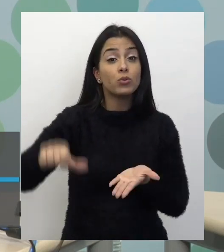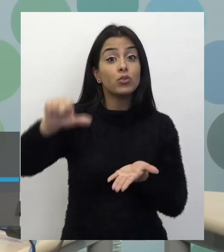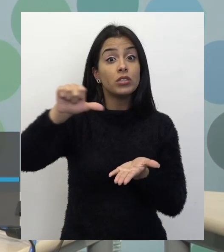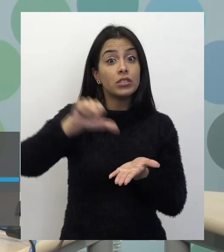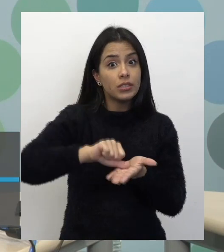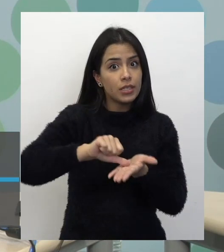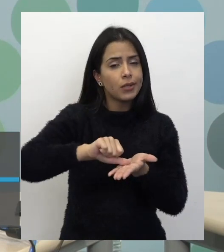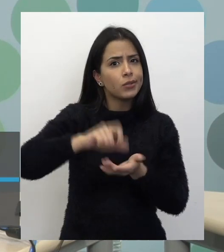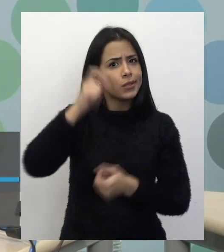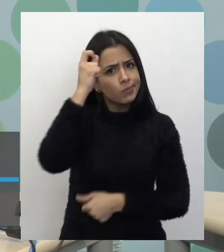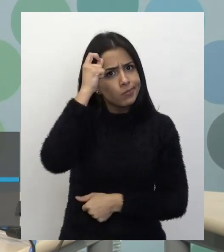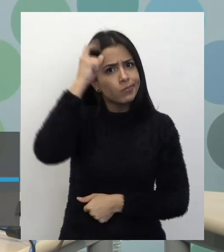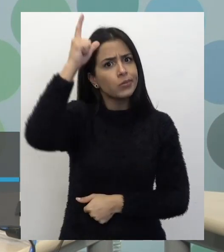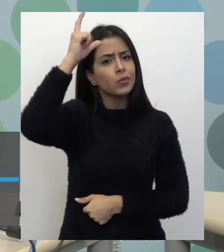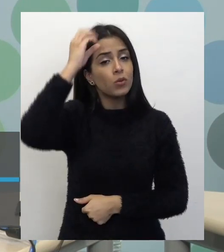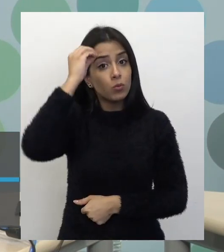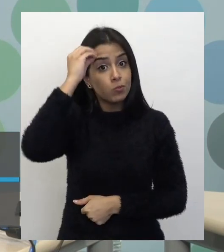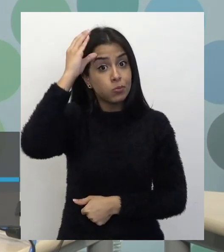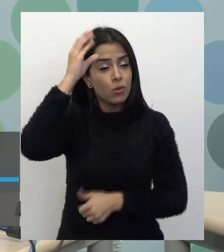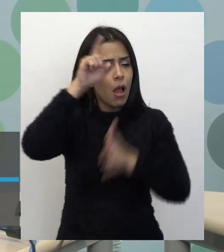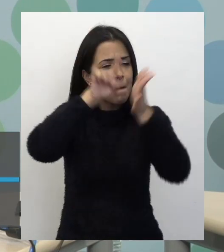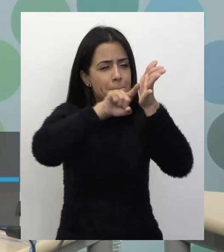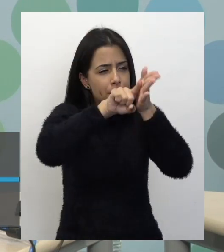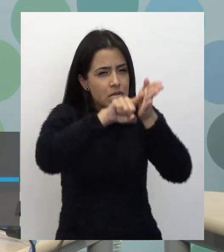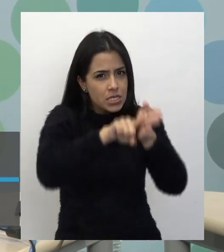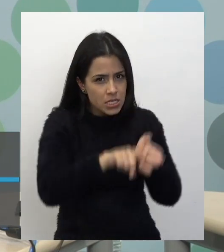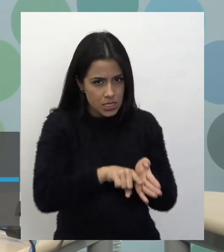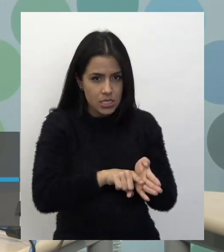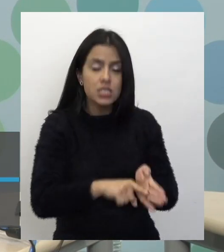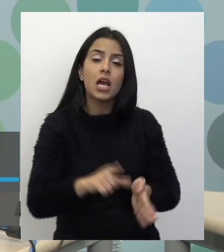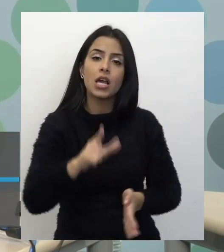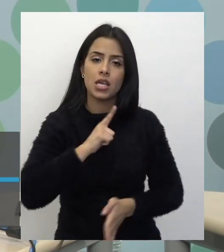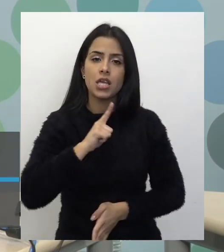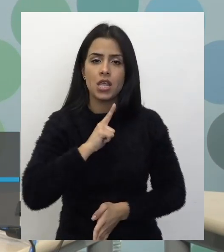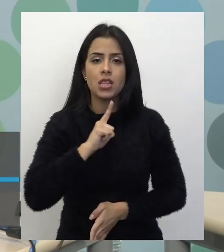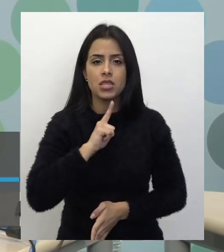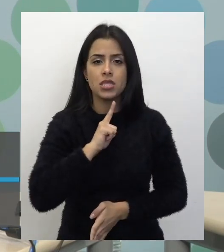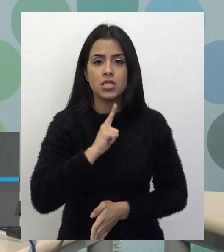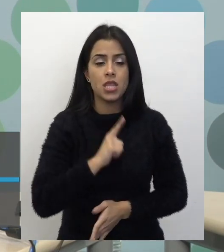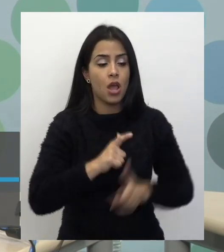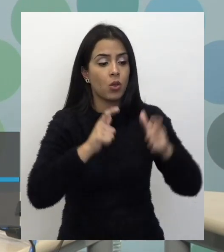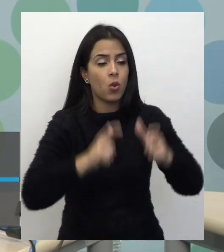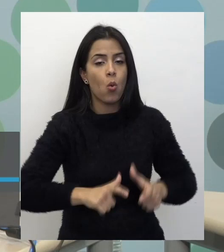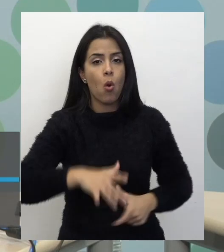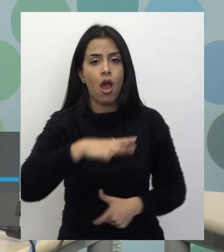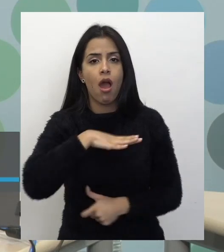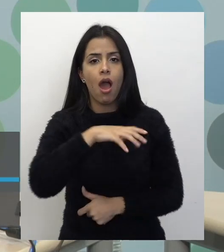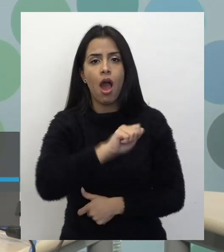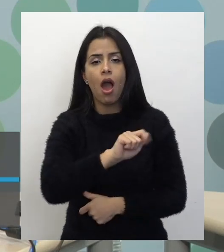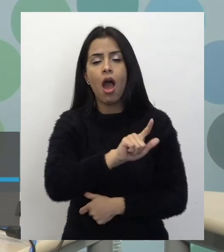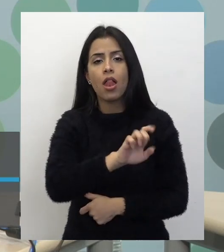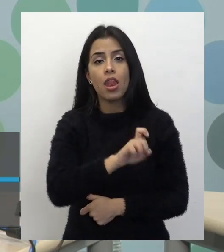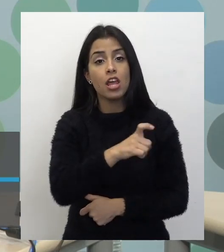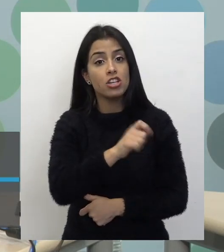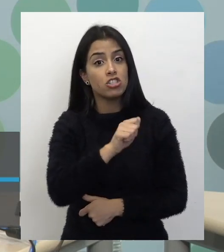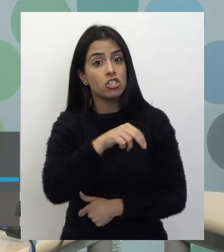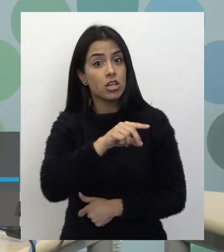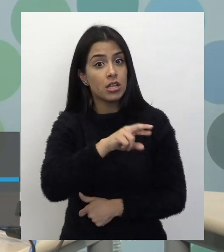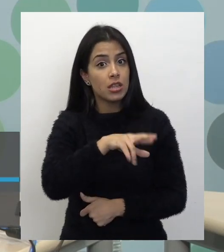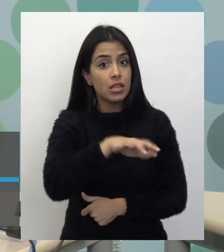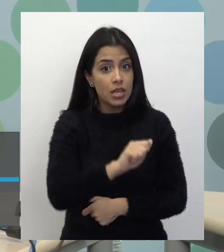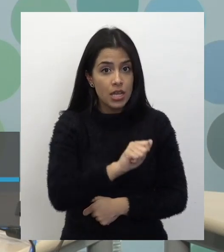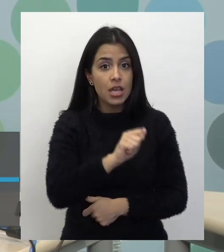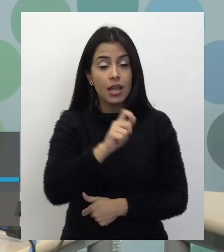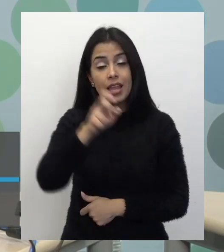um centro de conhecimento e pesquisa que fica em Alexandria, ali na região do Egito,